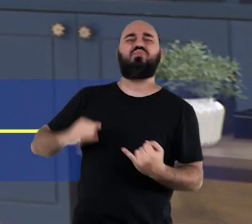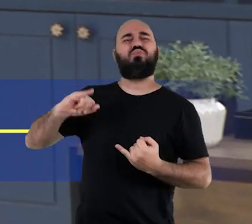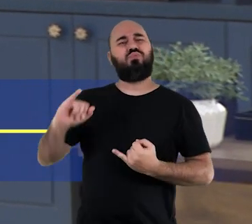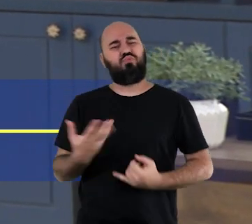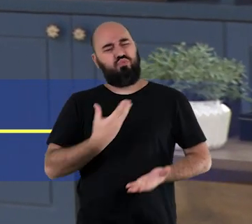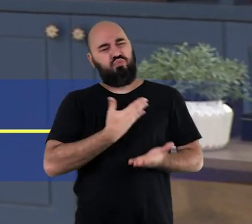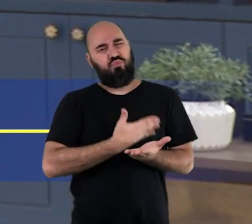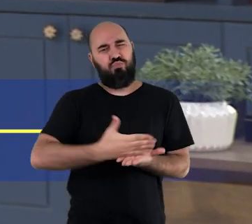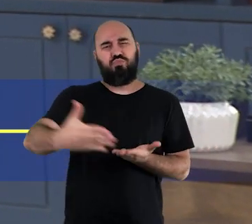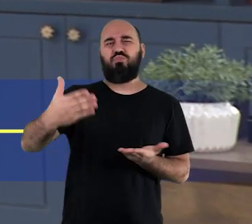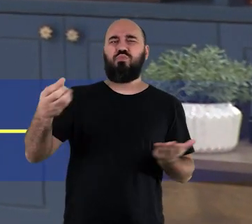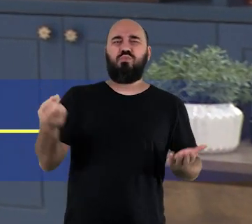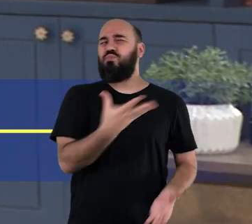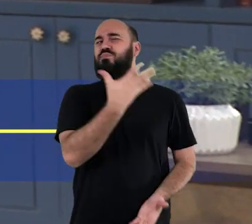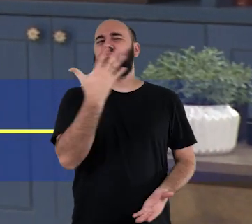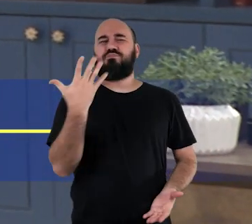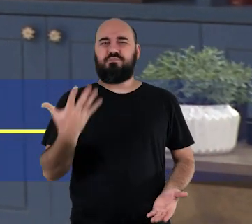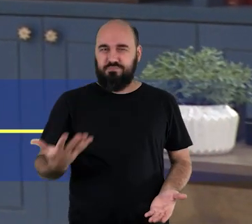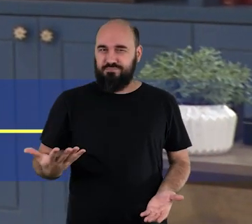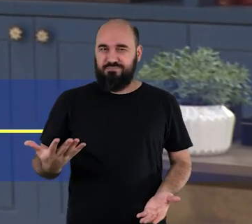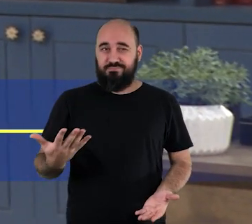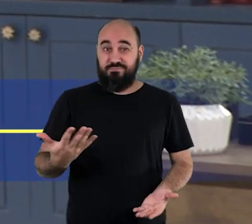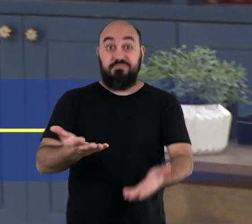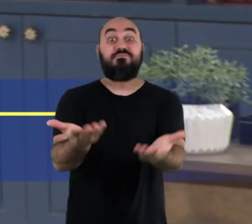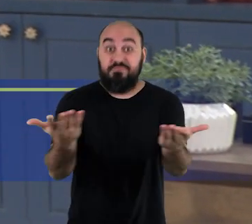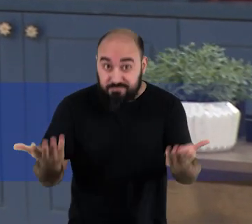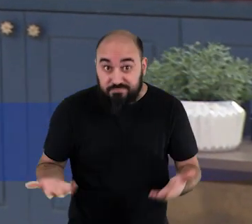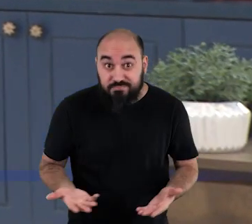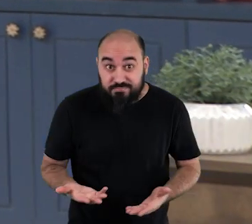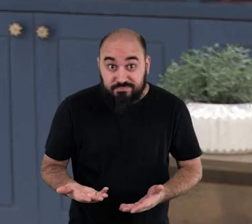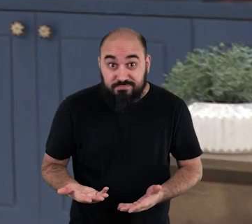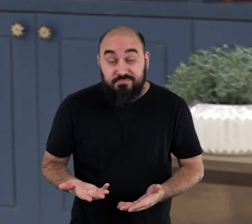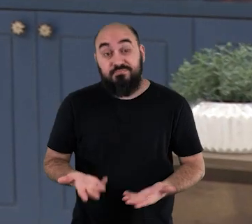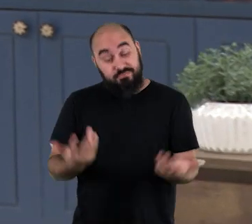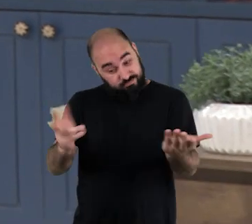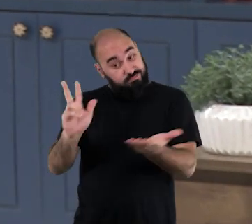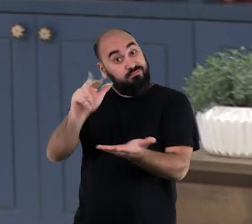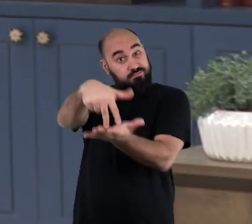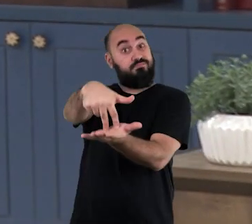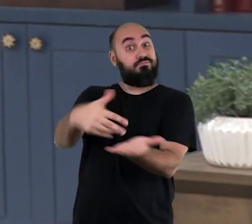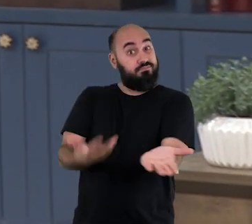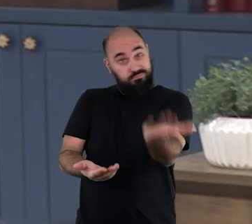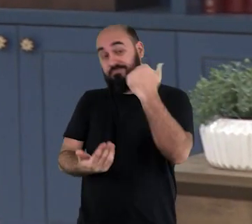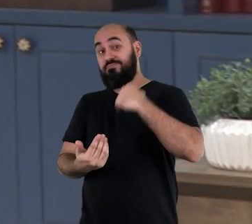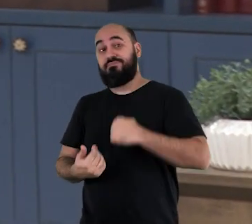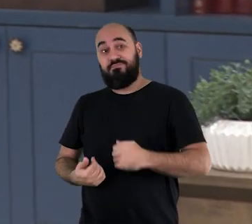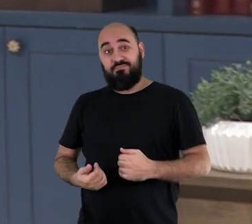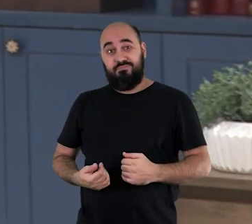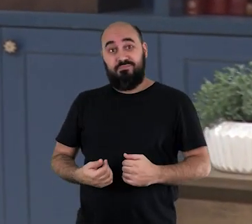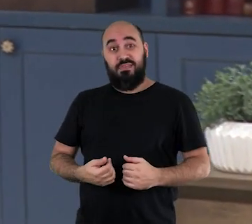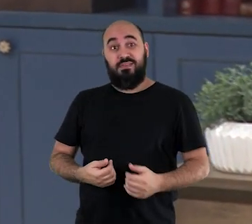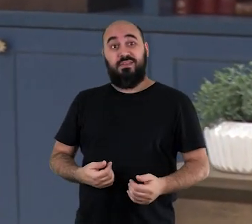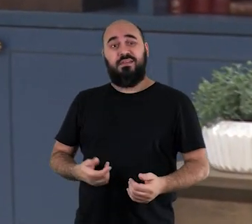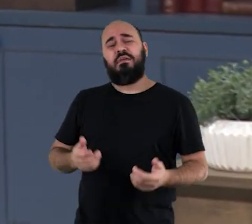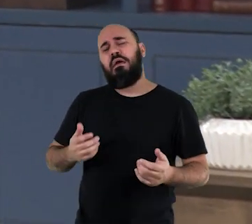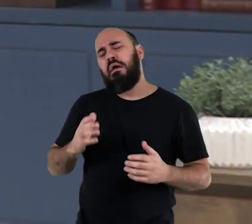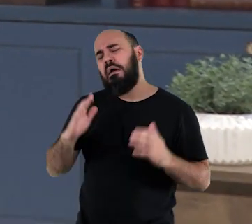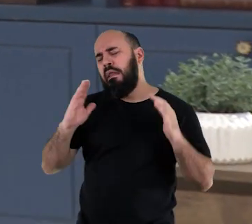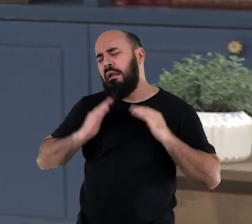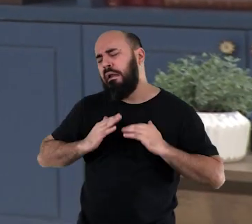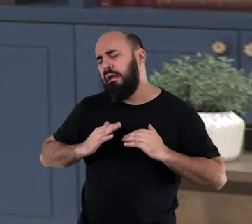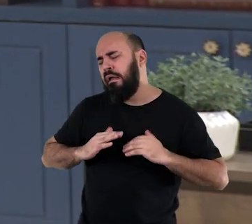aí, você está disposto a se levantar com o poder e com a bênção de Deus, sair da caverna